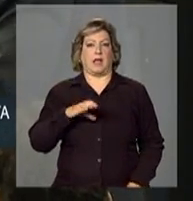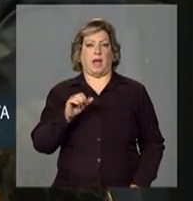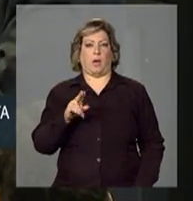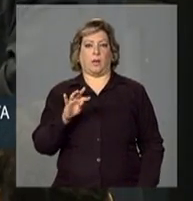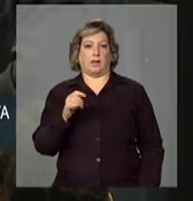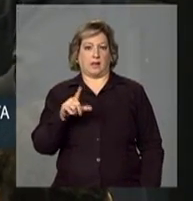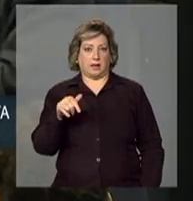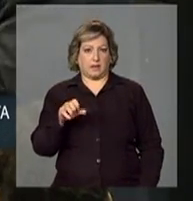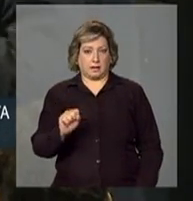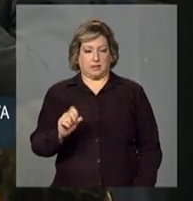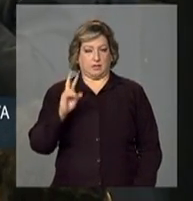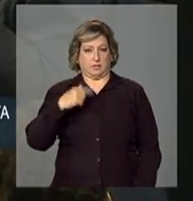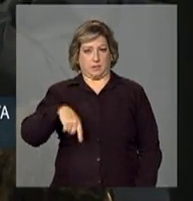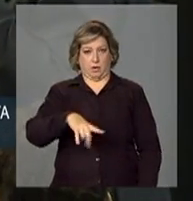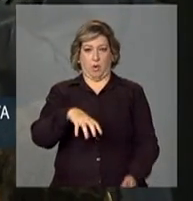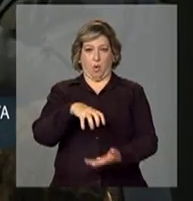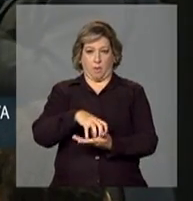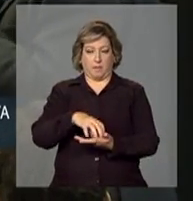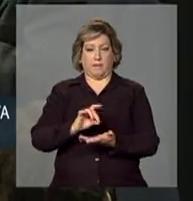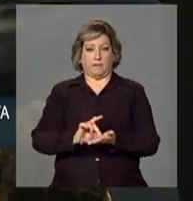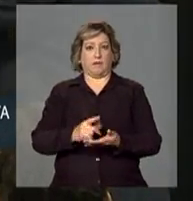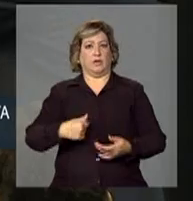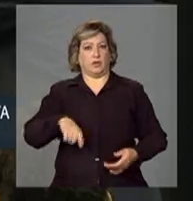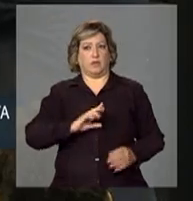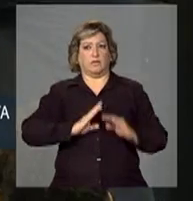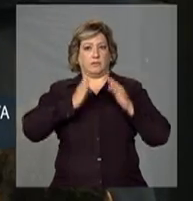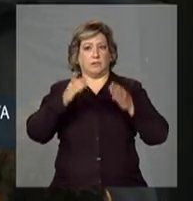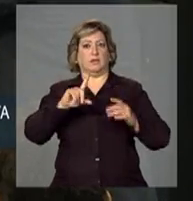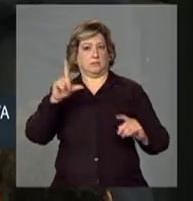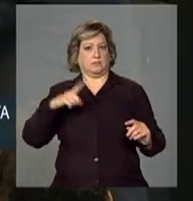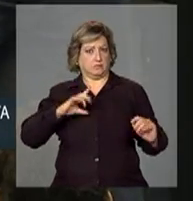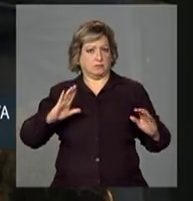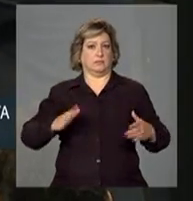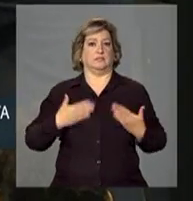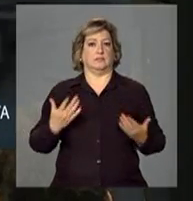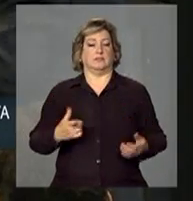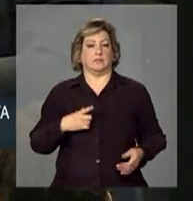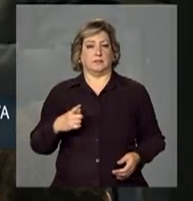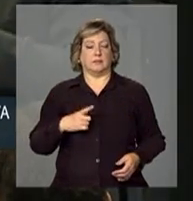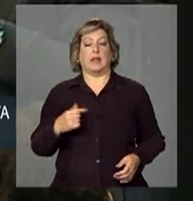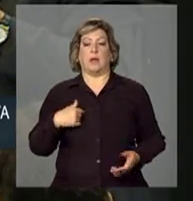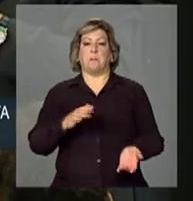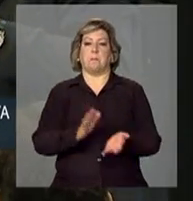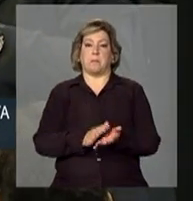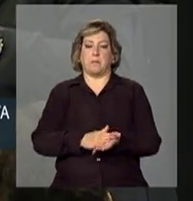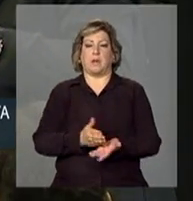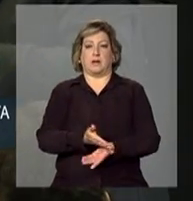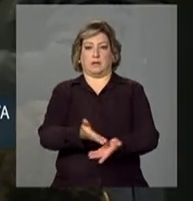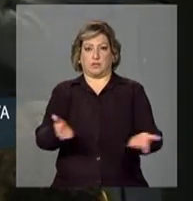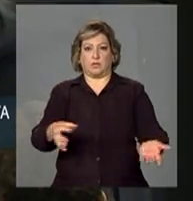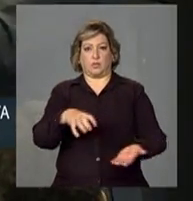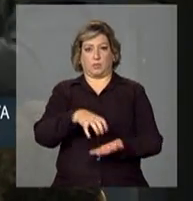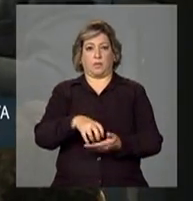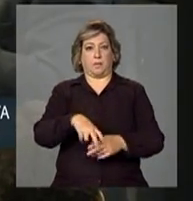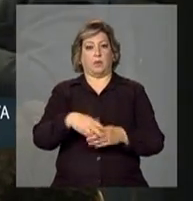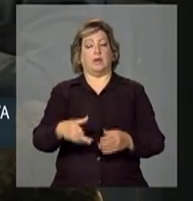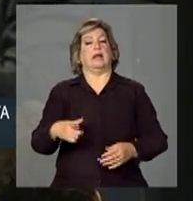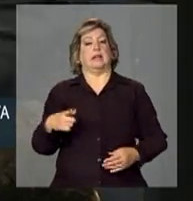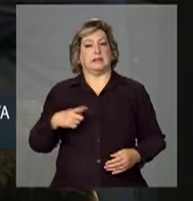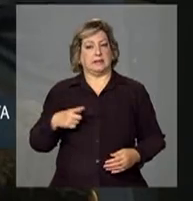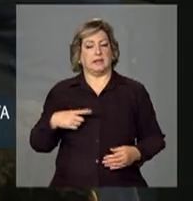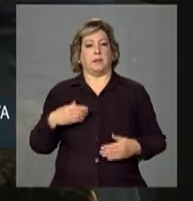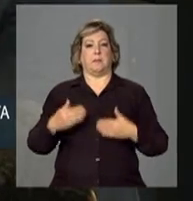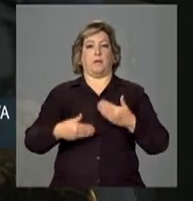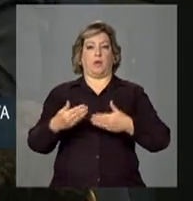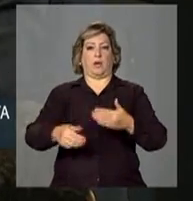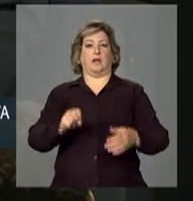estratégia da Comissão da Verdade. Nós lá somos afrontados. Quando eu fico sabendo aqui, parabenizo a comissão por isso. Tem progresso, sim, e